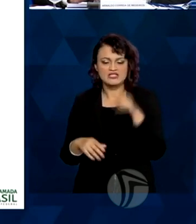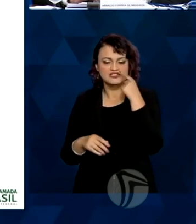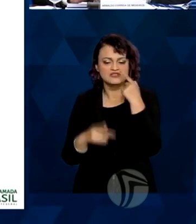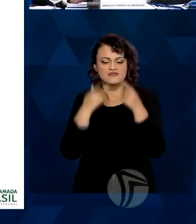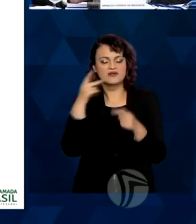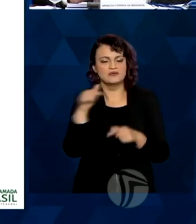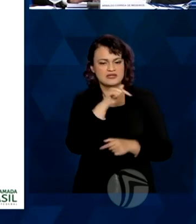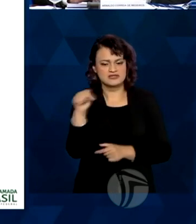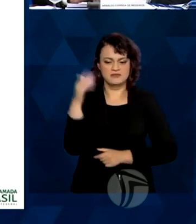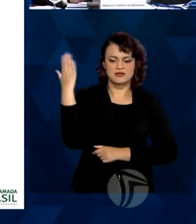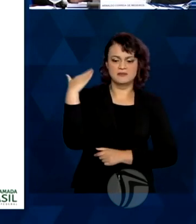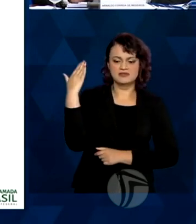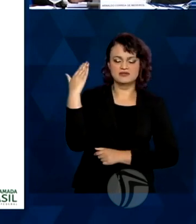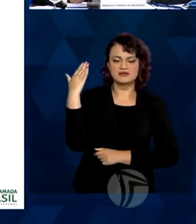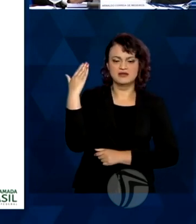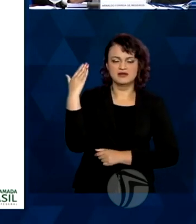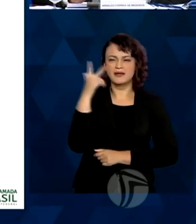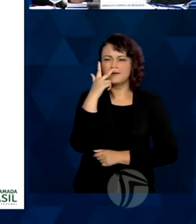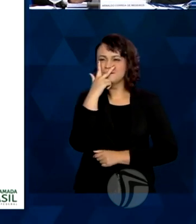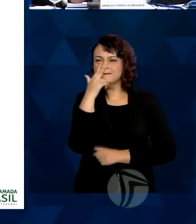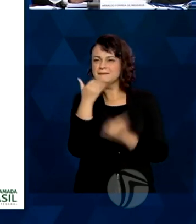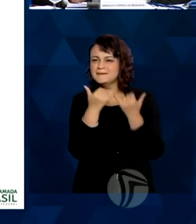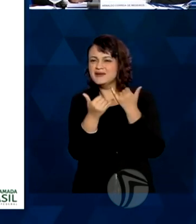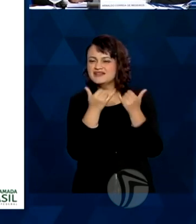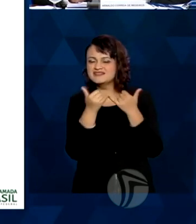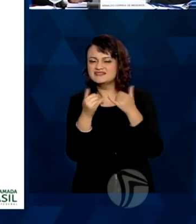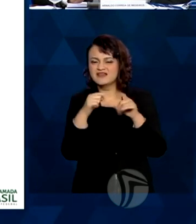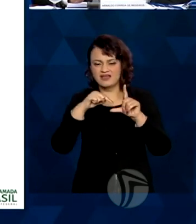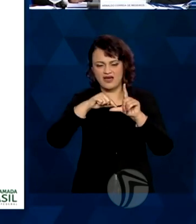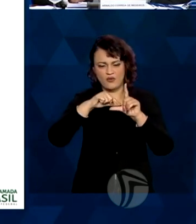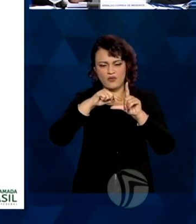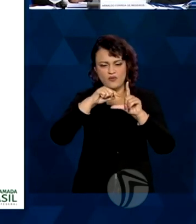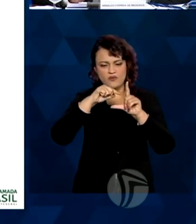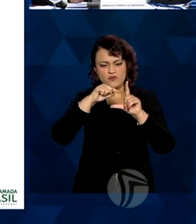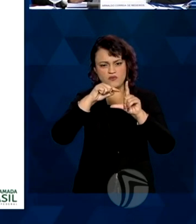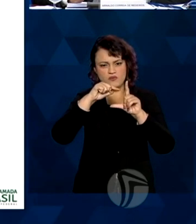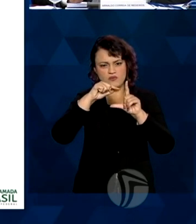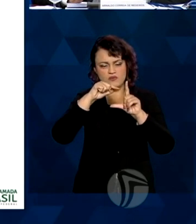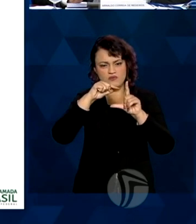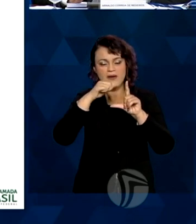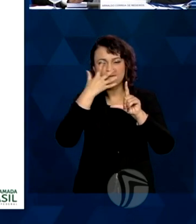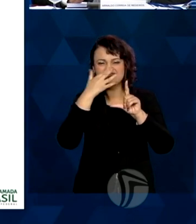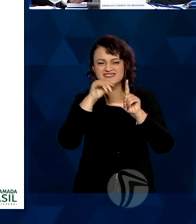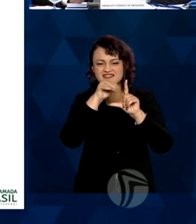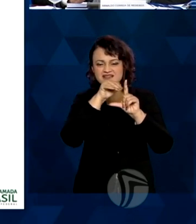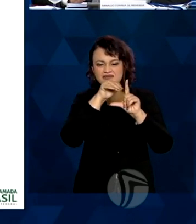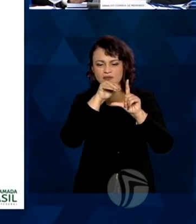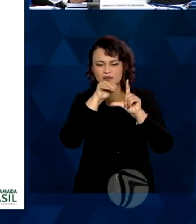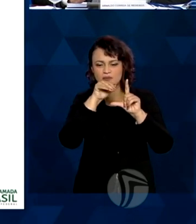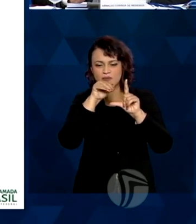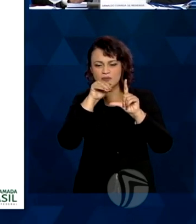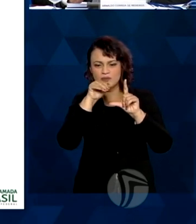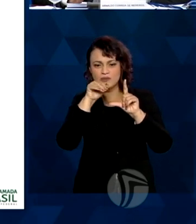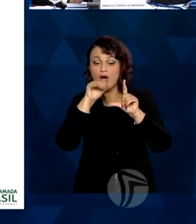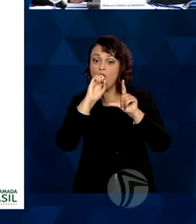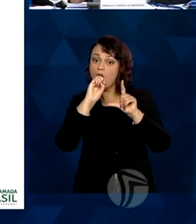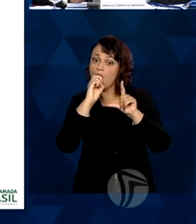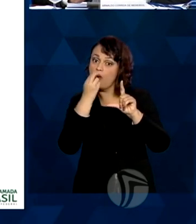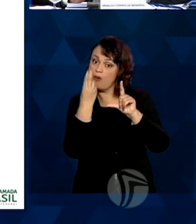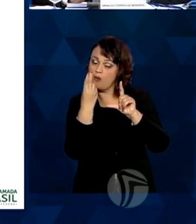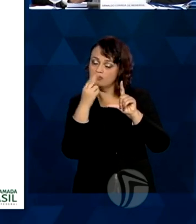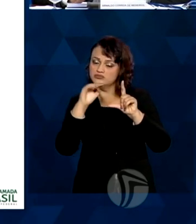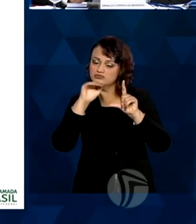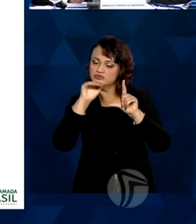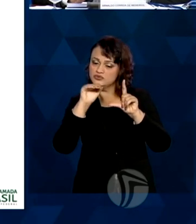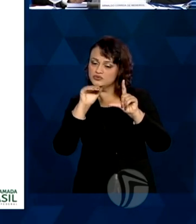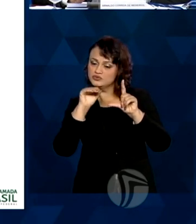semana anterior que parecia que a curva tenderia a uma certa estabilização ou uma diminuição dos números